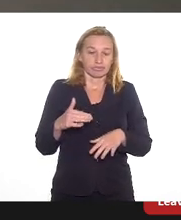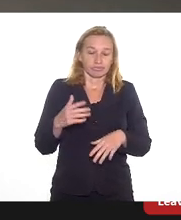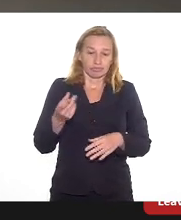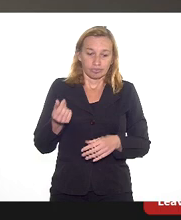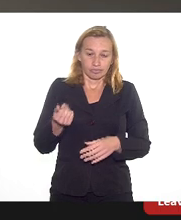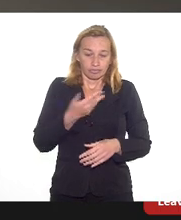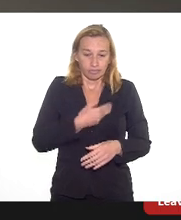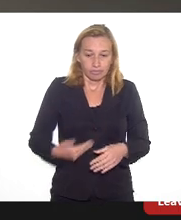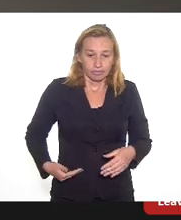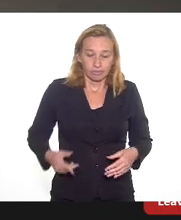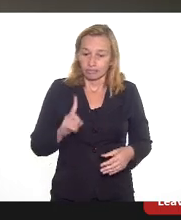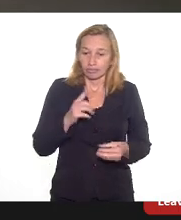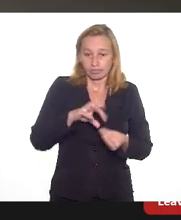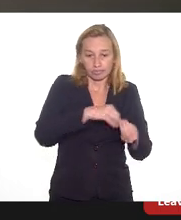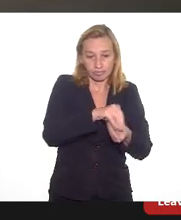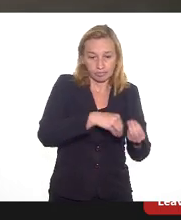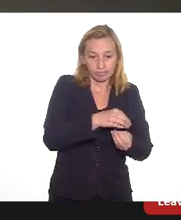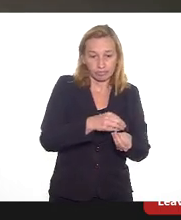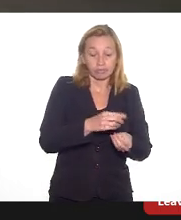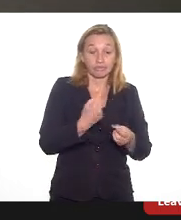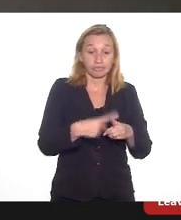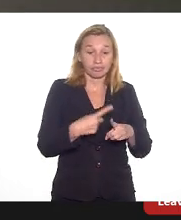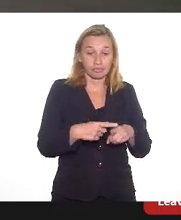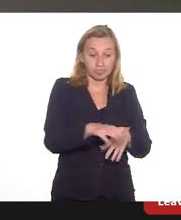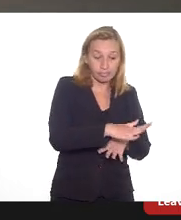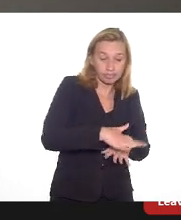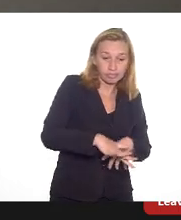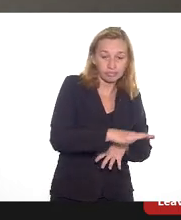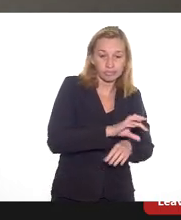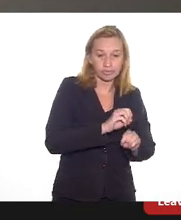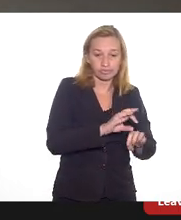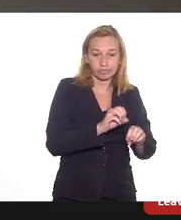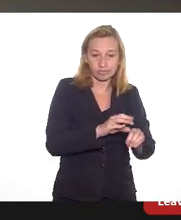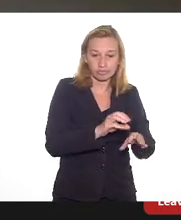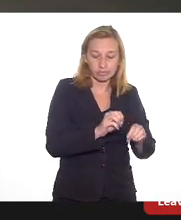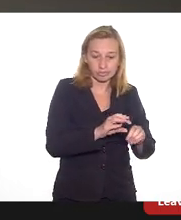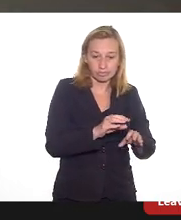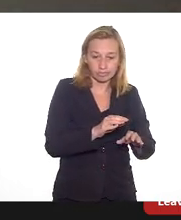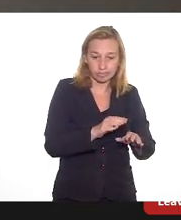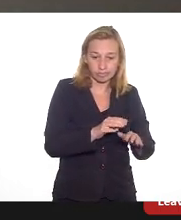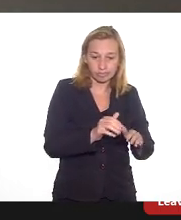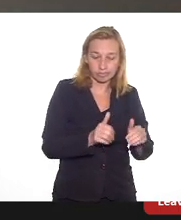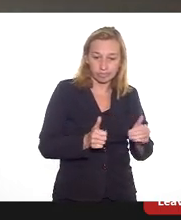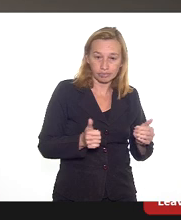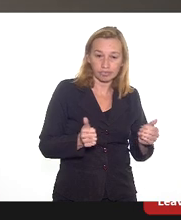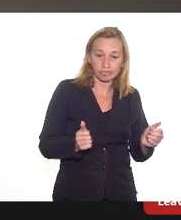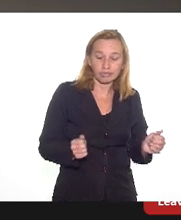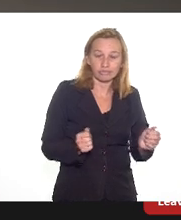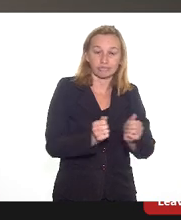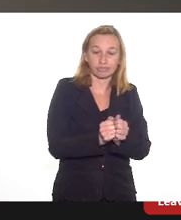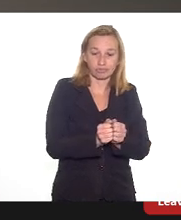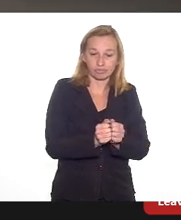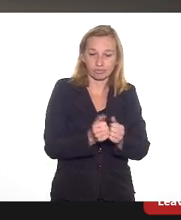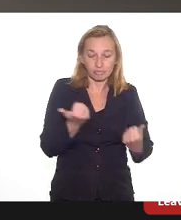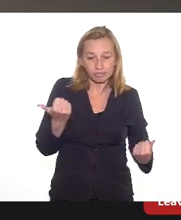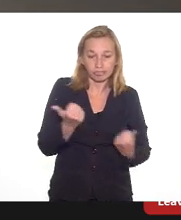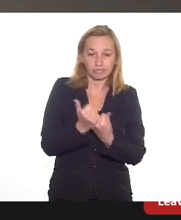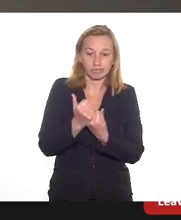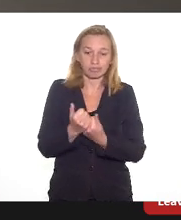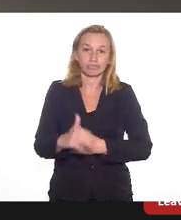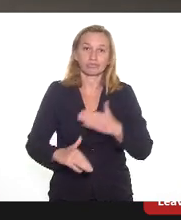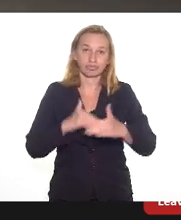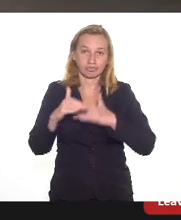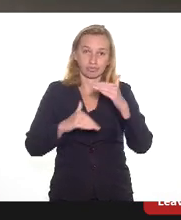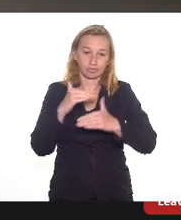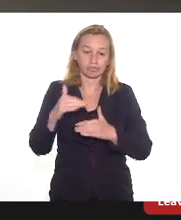cumprimento do índice. Por quê? Porque a educação tomou a frente do processo. A educação virou parceira no processo fiscal. Isso é muito importante,